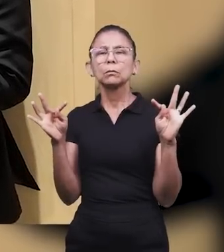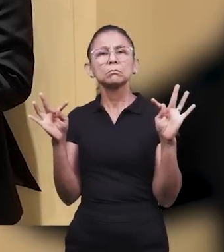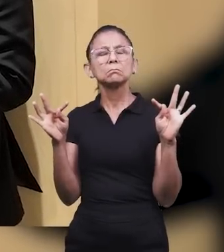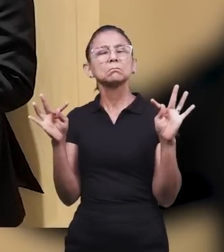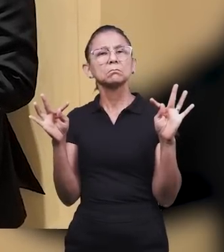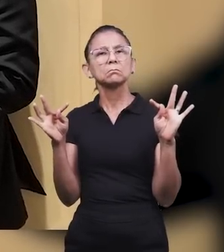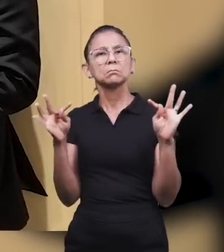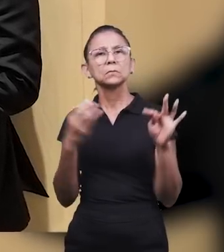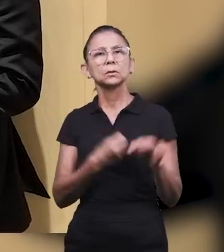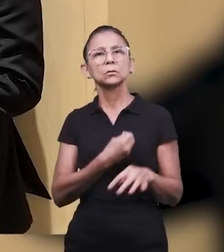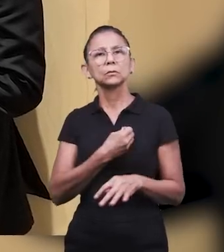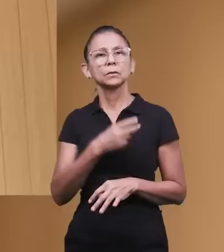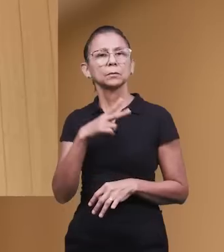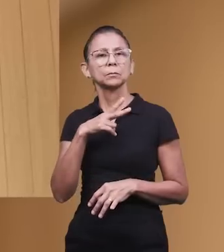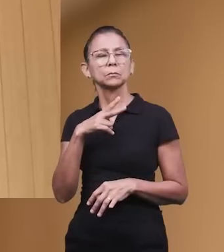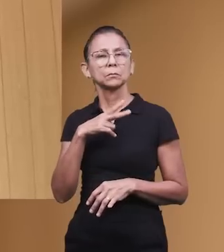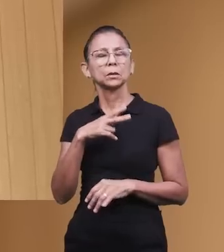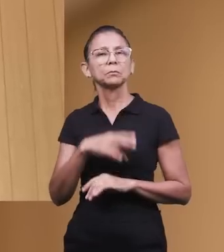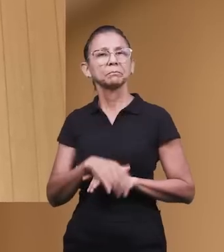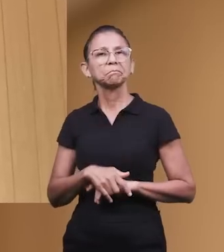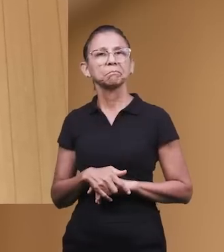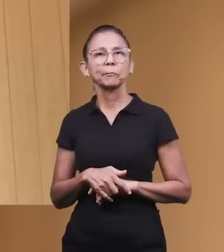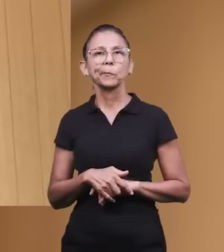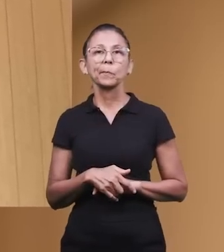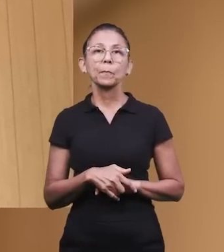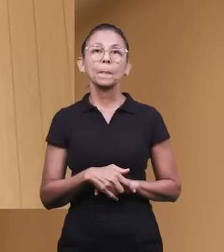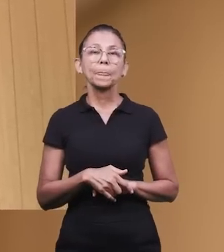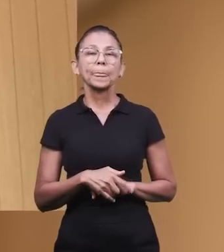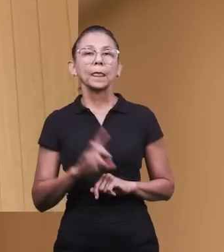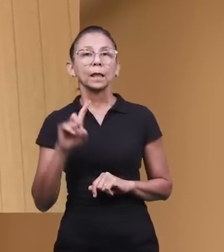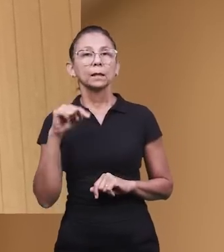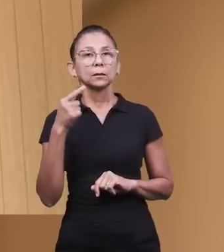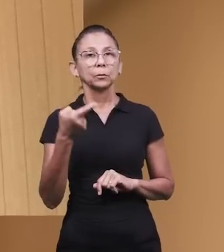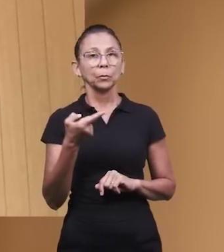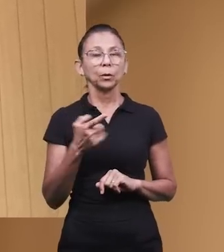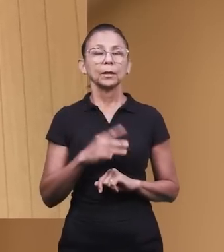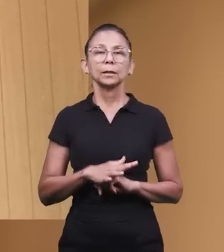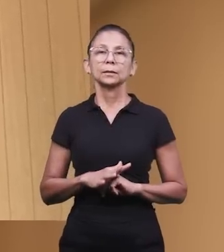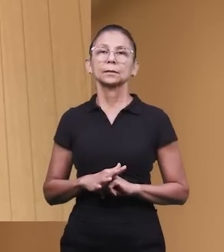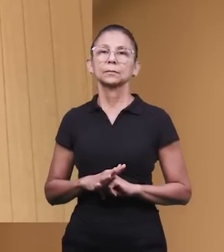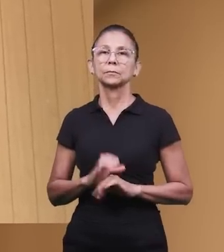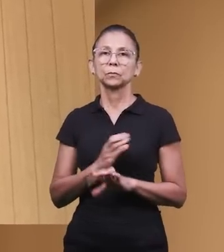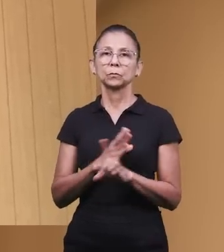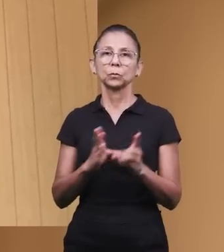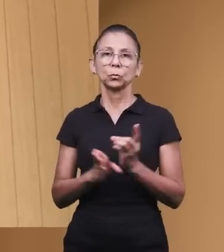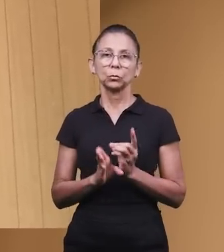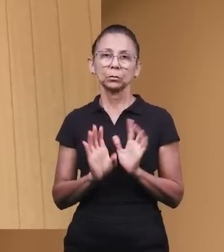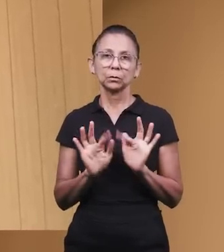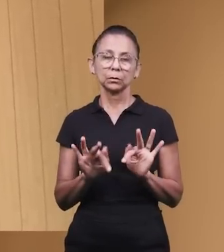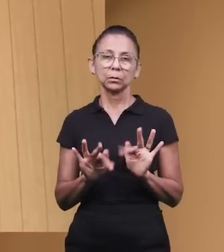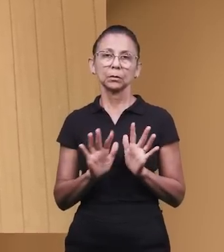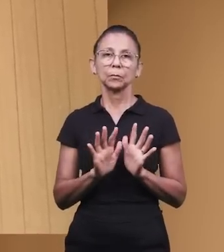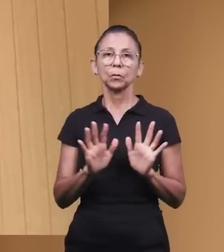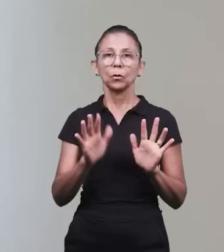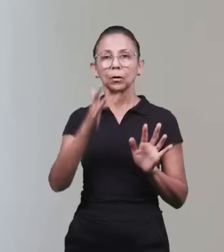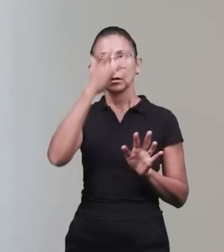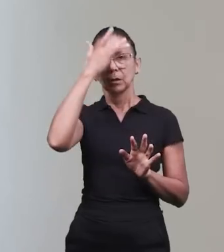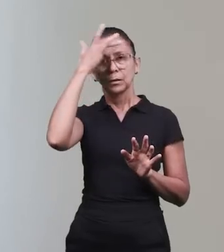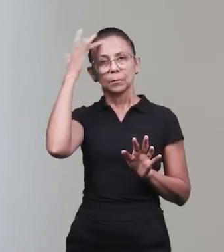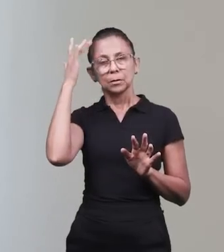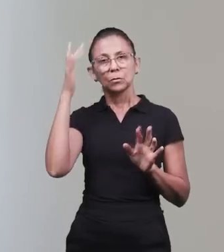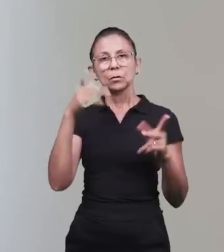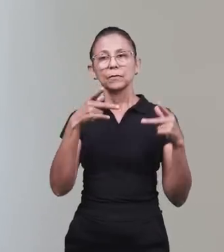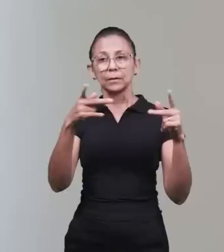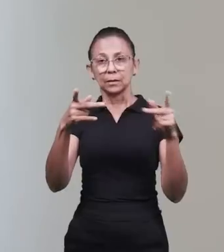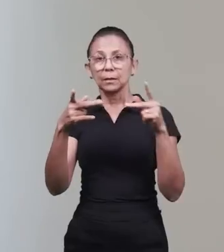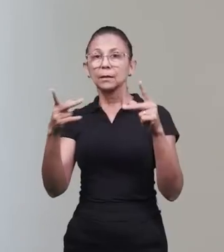Que bênção! Além do culto, algumas famílias receberam assistência através de visitas feitas pela igreja,